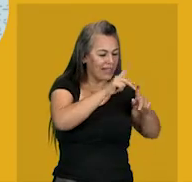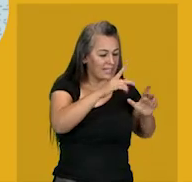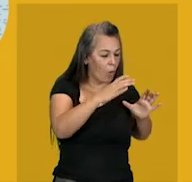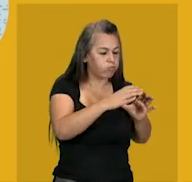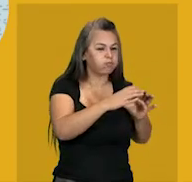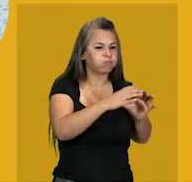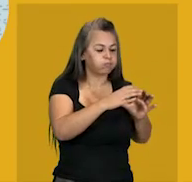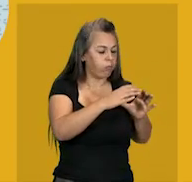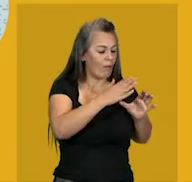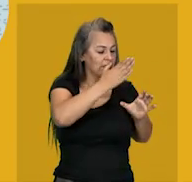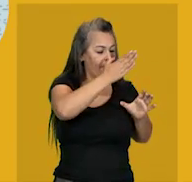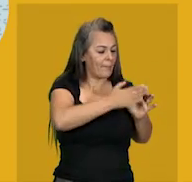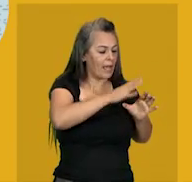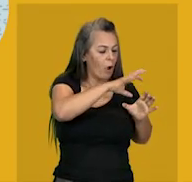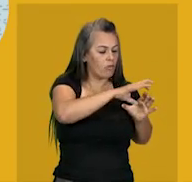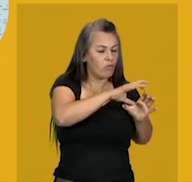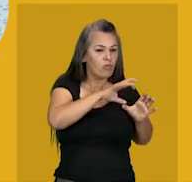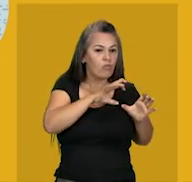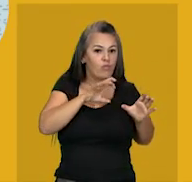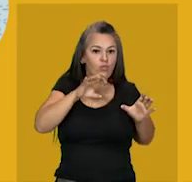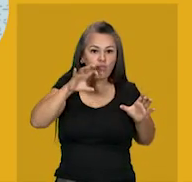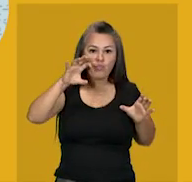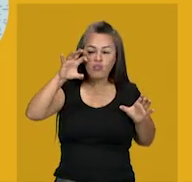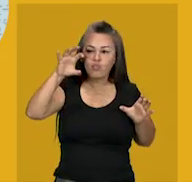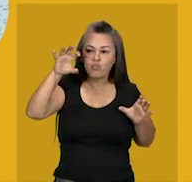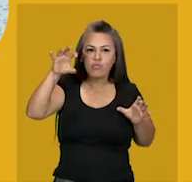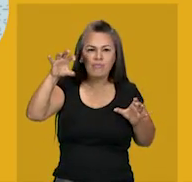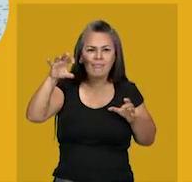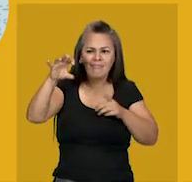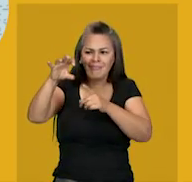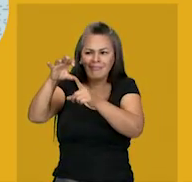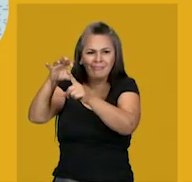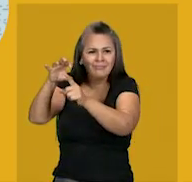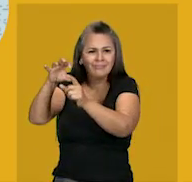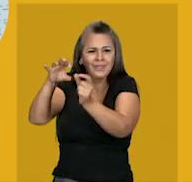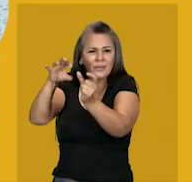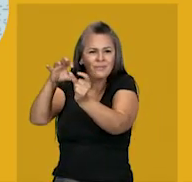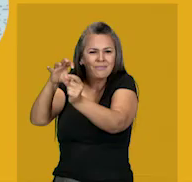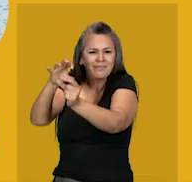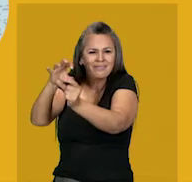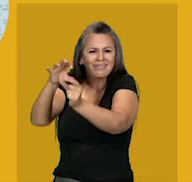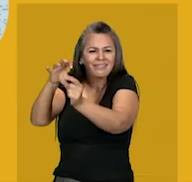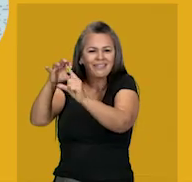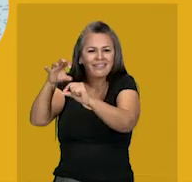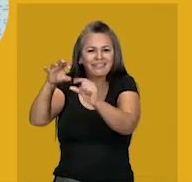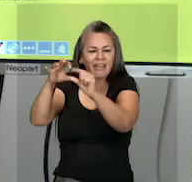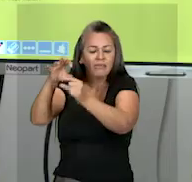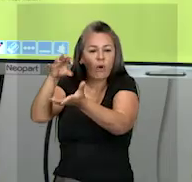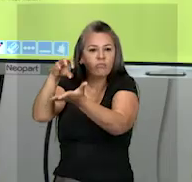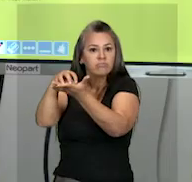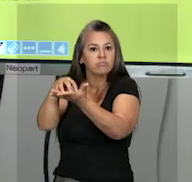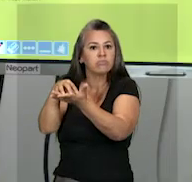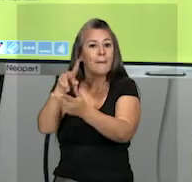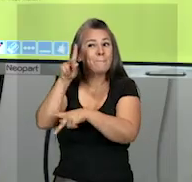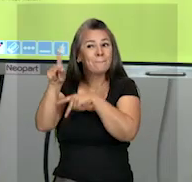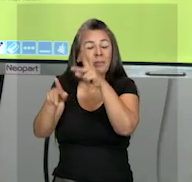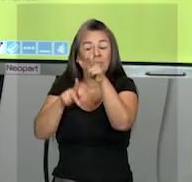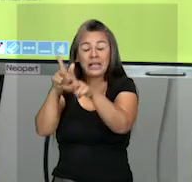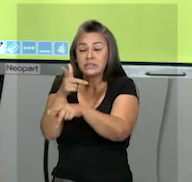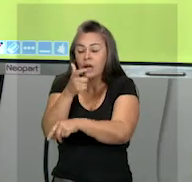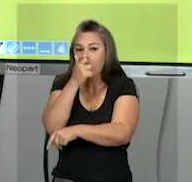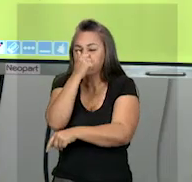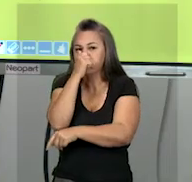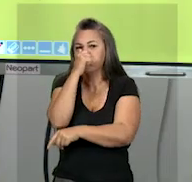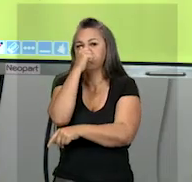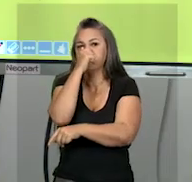aqui. Então a gente vai ter uma região extremamente povoada, com cidades gigantescas, inclusive